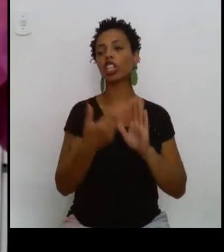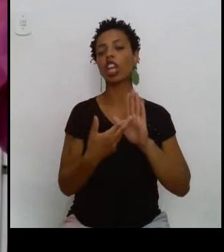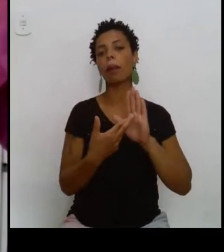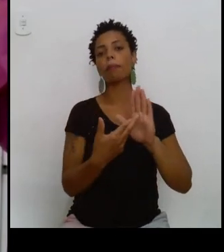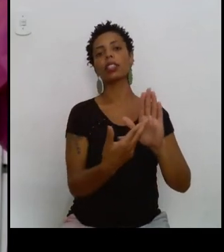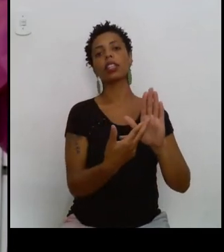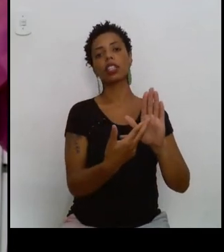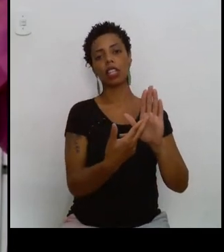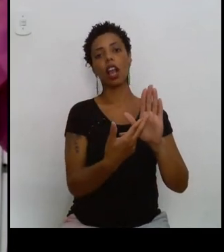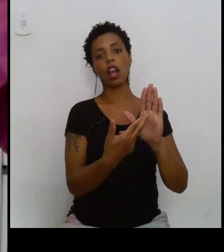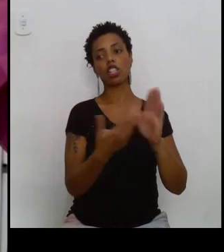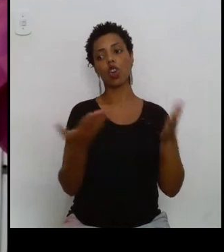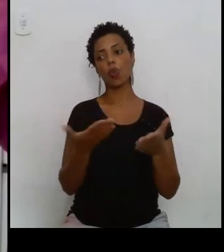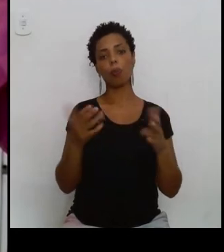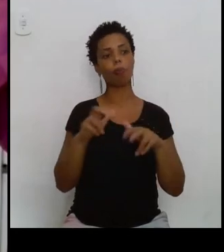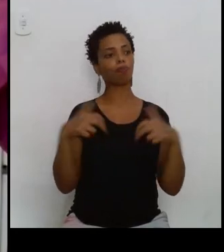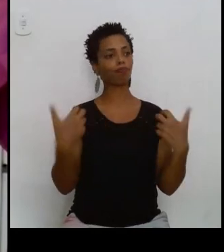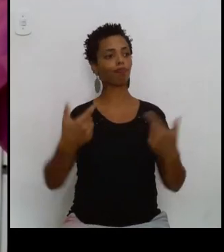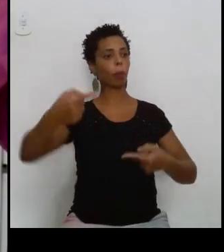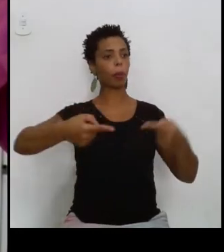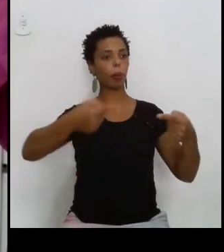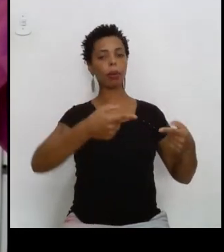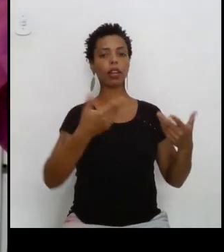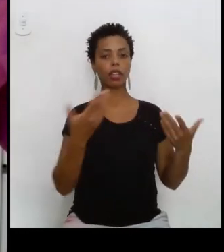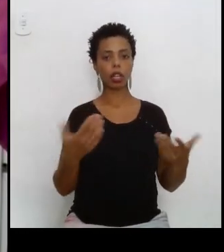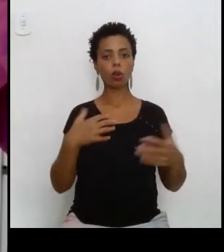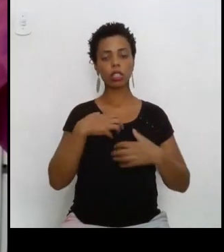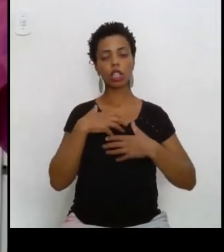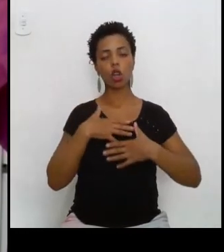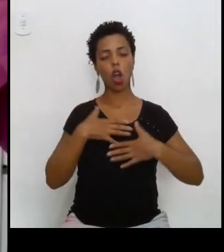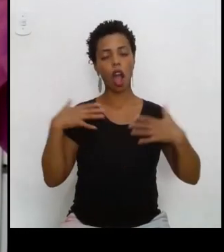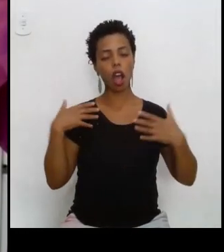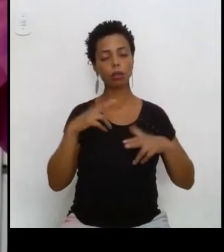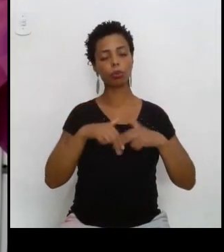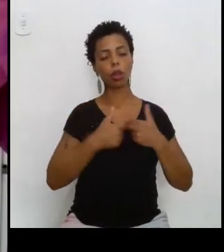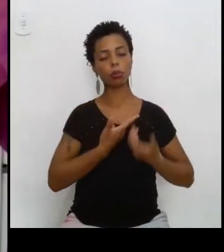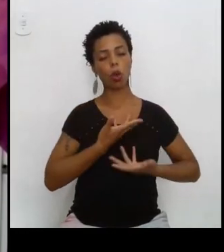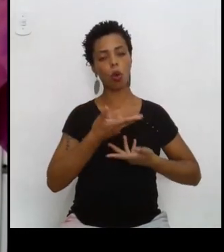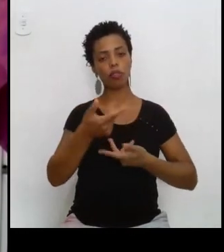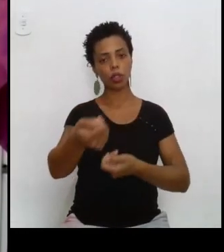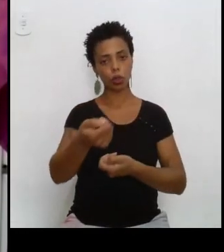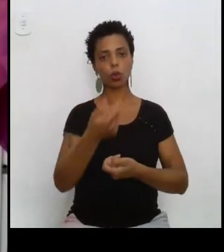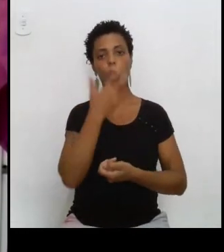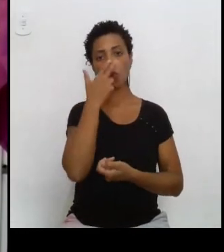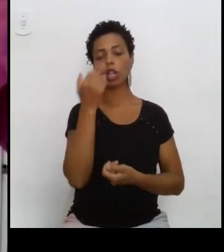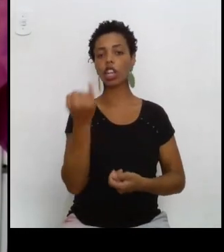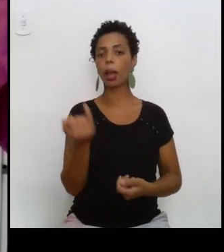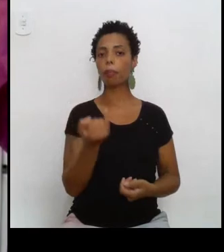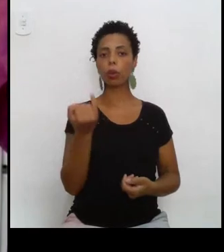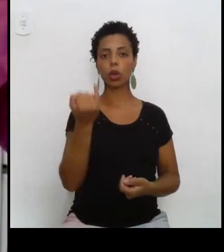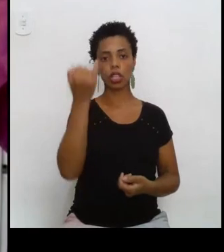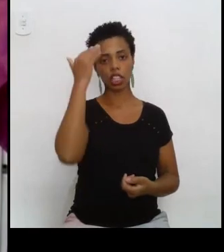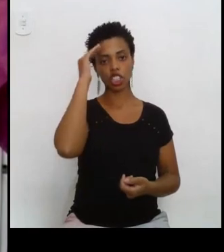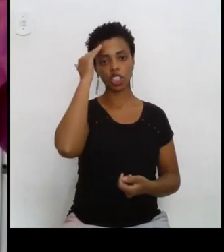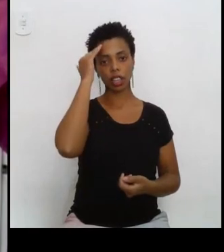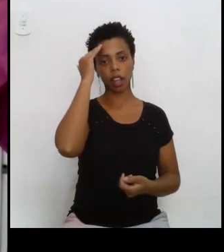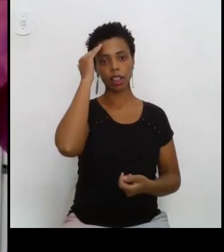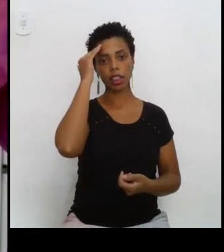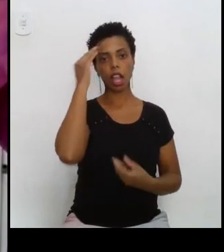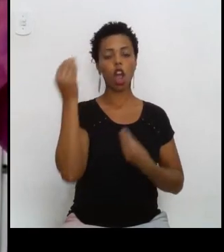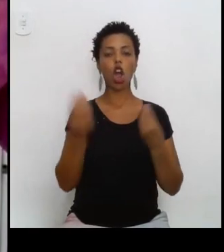uma mesa como é tão bom então honrada pelo convite É acho que é importante a gente entenderam a estrutura da